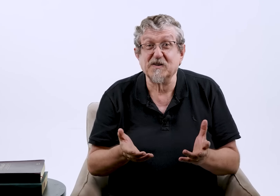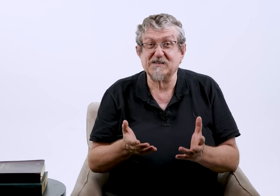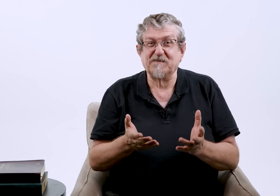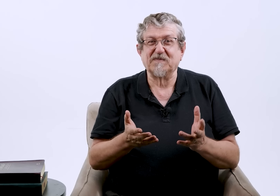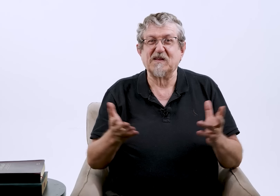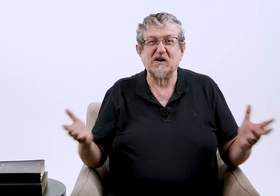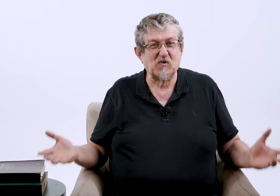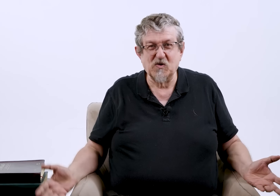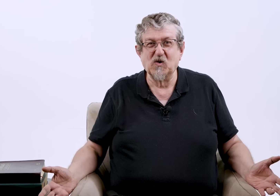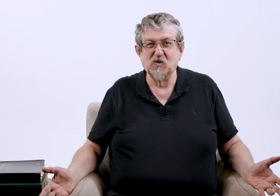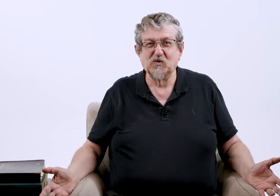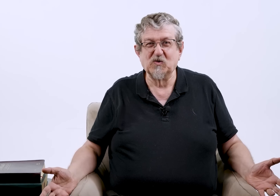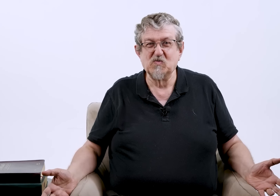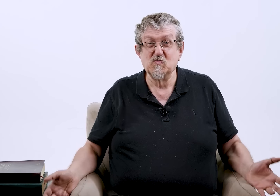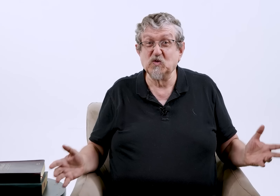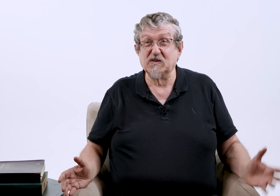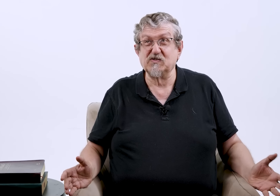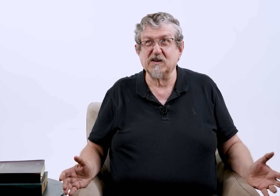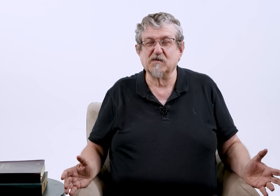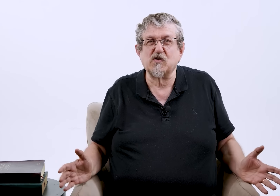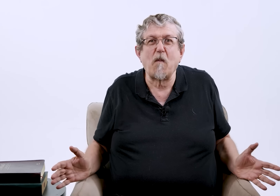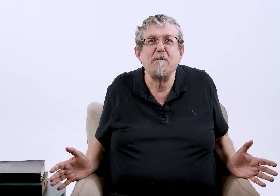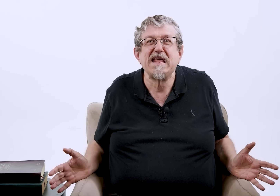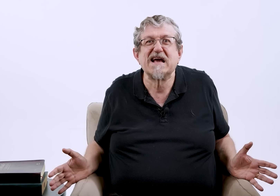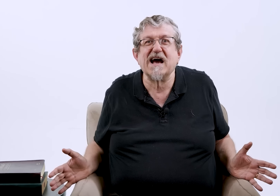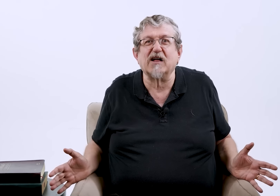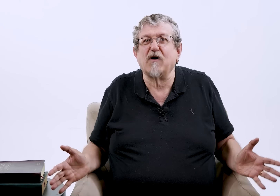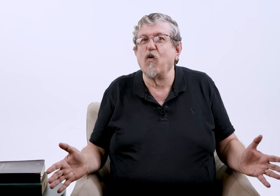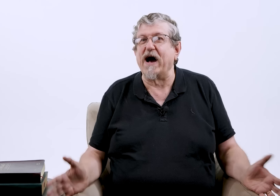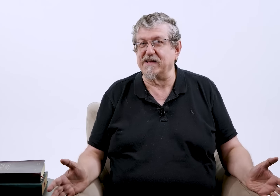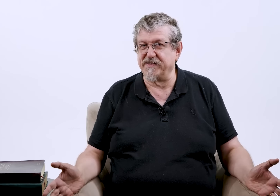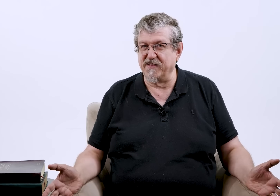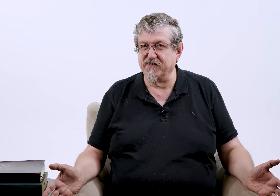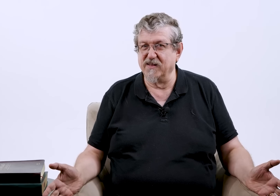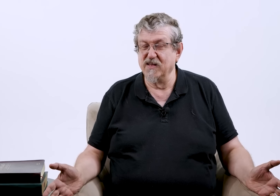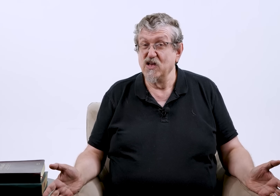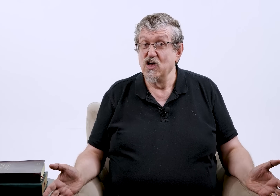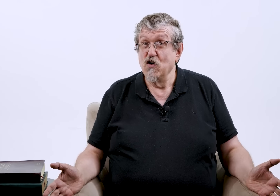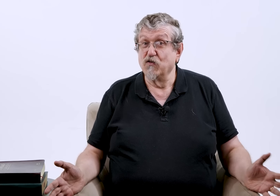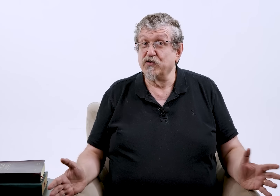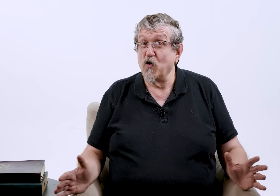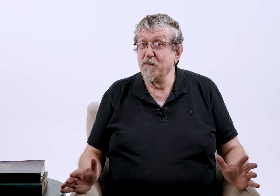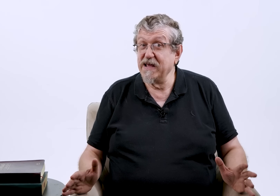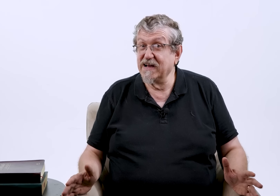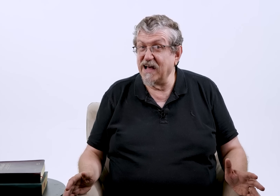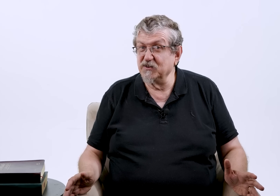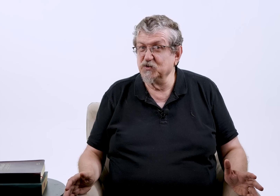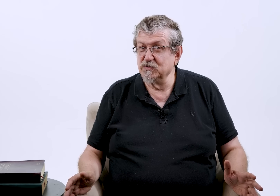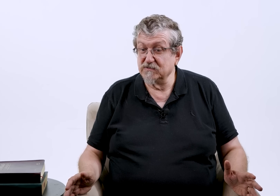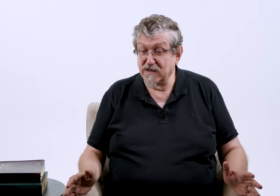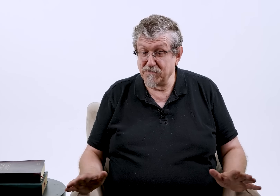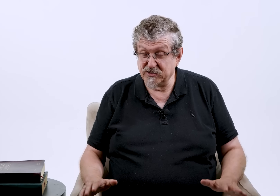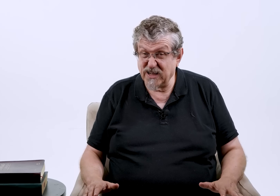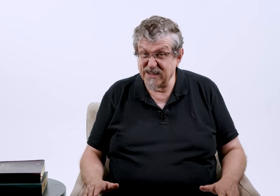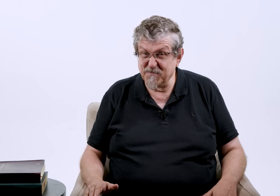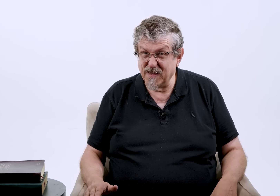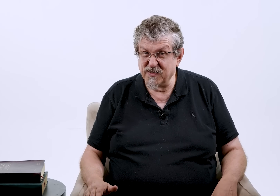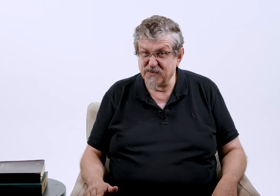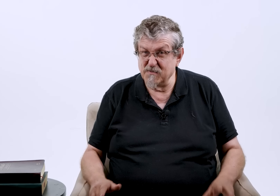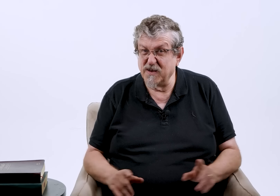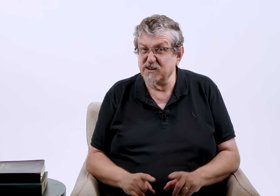Então veja, é curioso, mundo antigo, você é obrigado a honrar César. Você é obrigado a